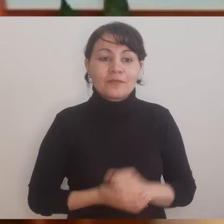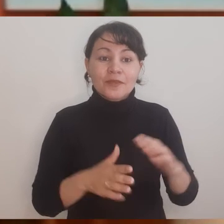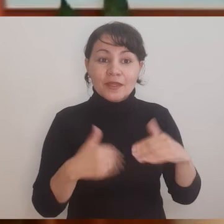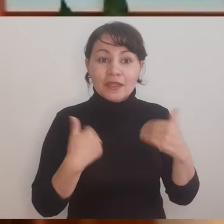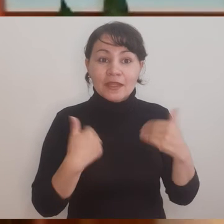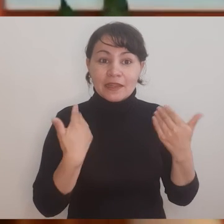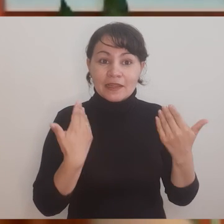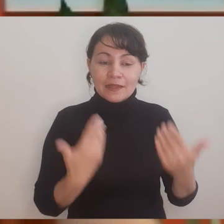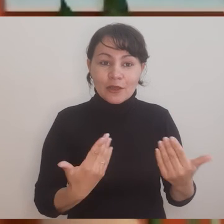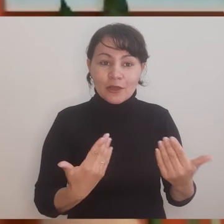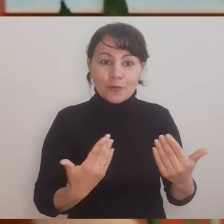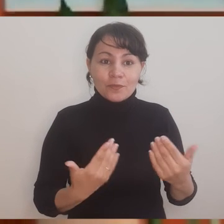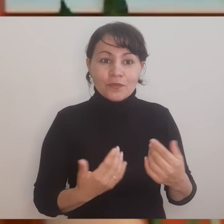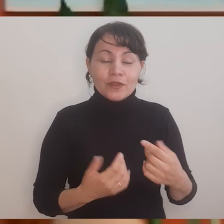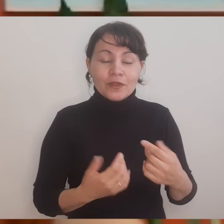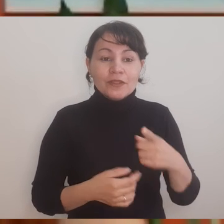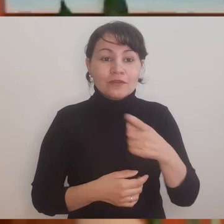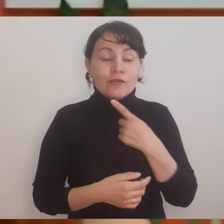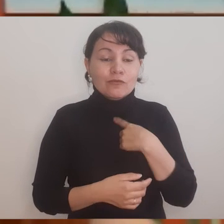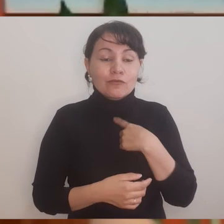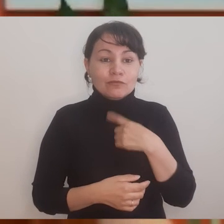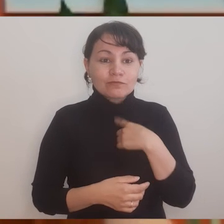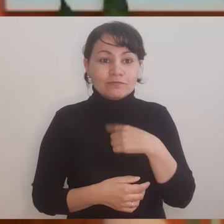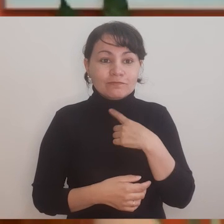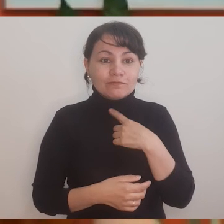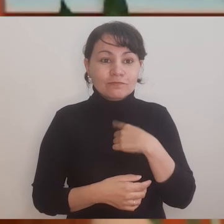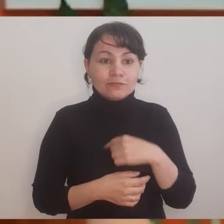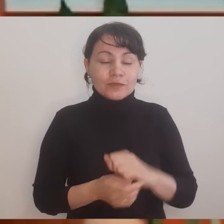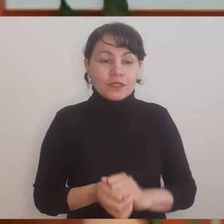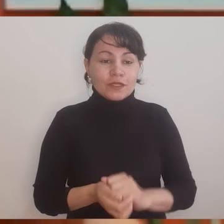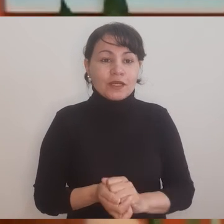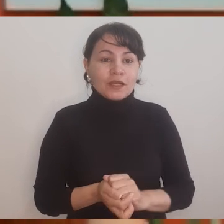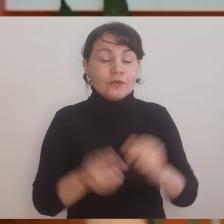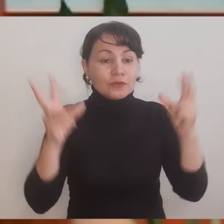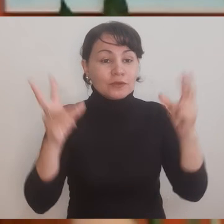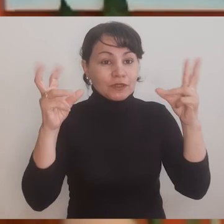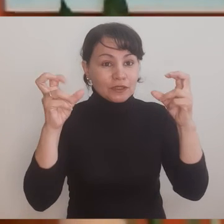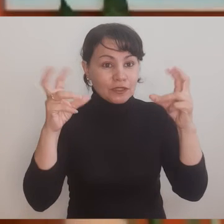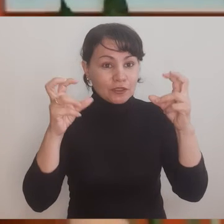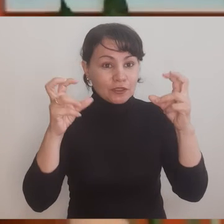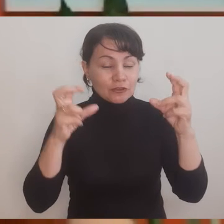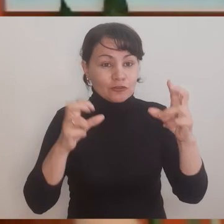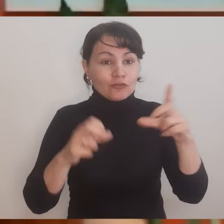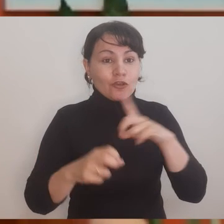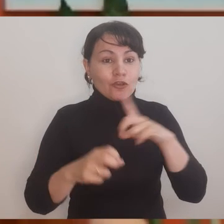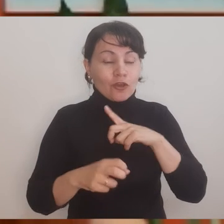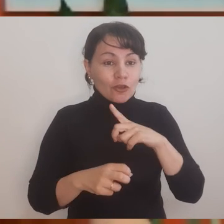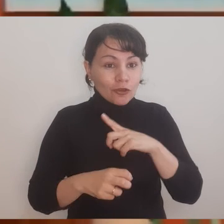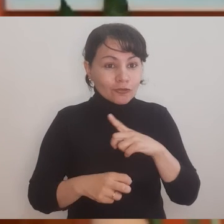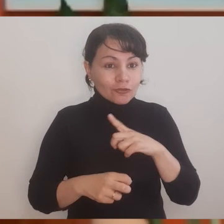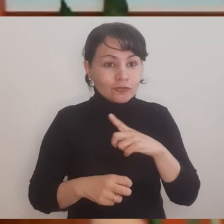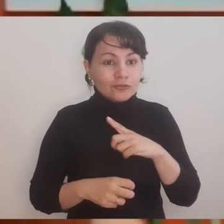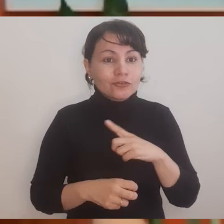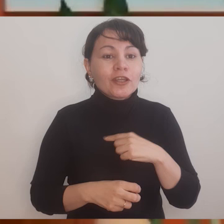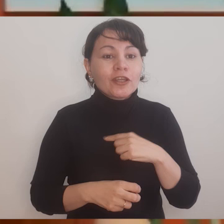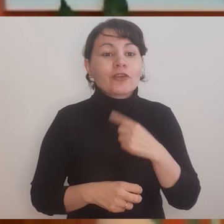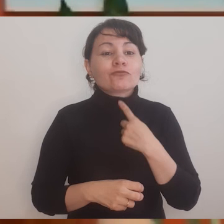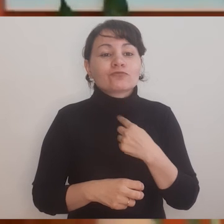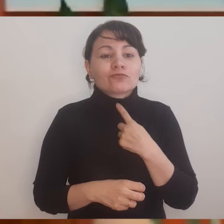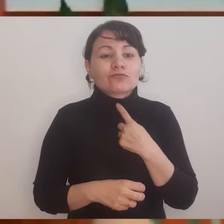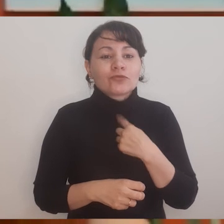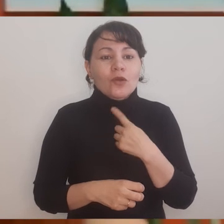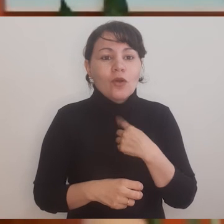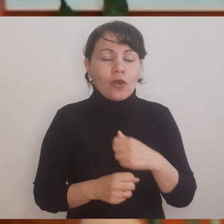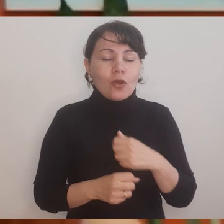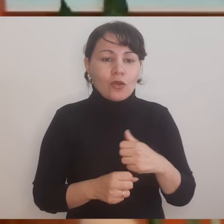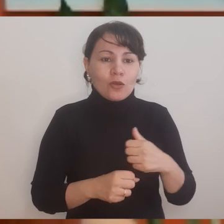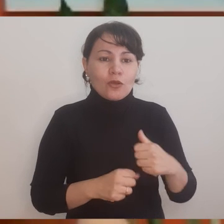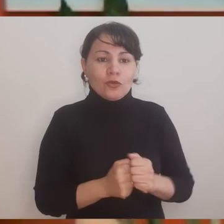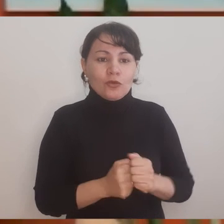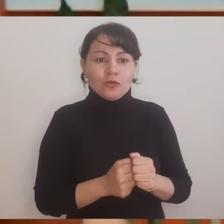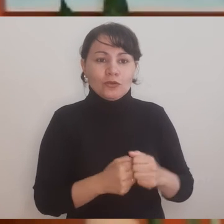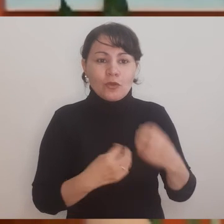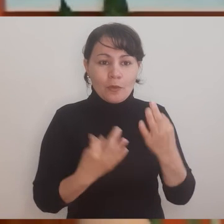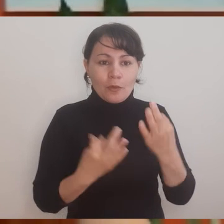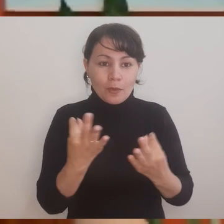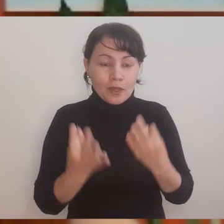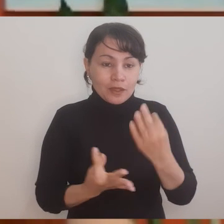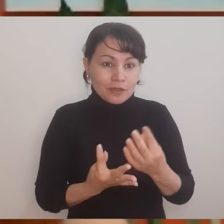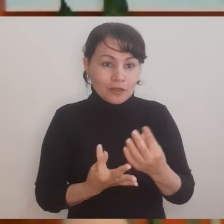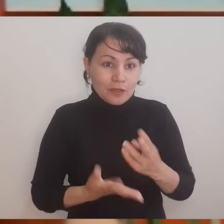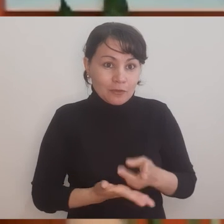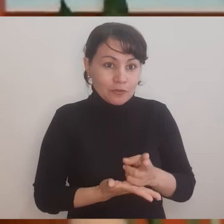Então, pessoal, se vocês gostaram dessa temática, têm afinidade pela terapia